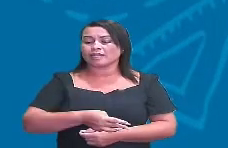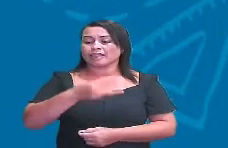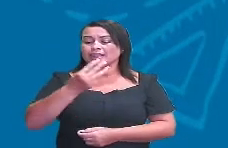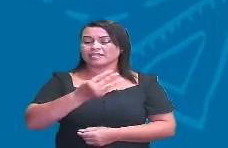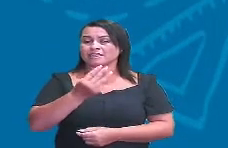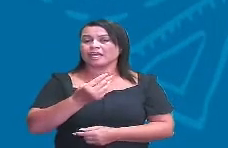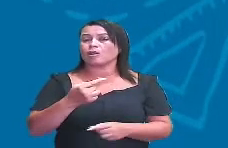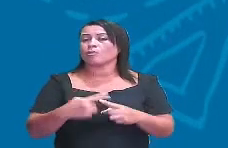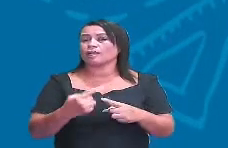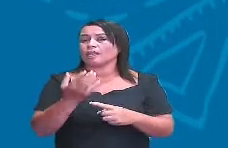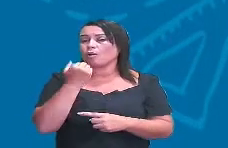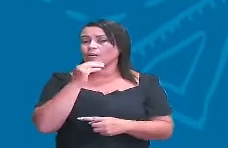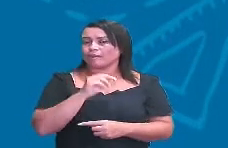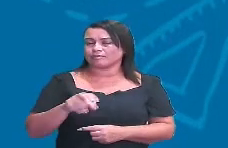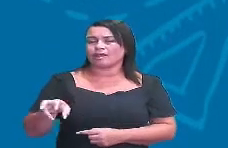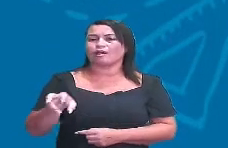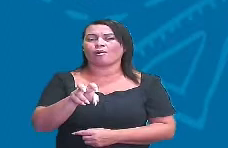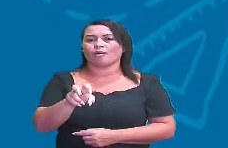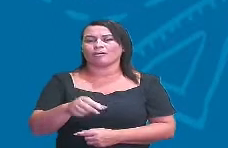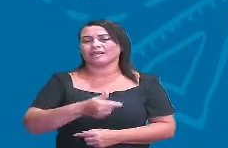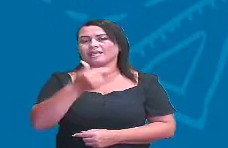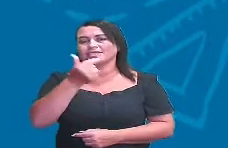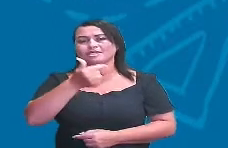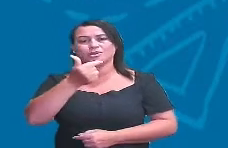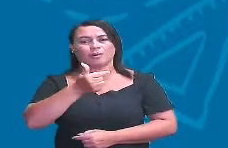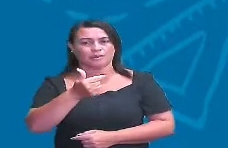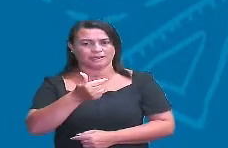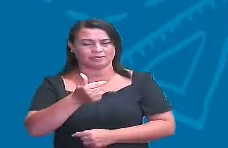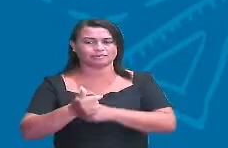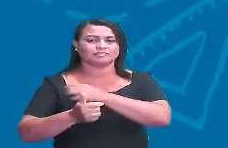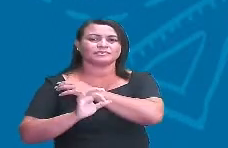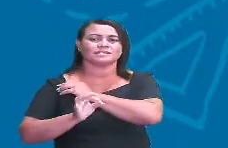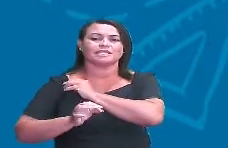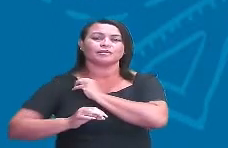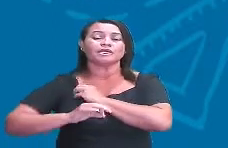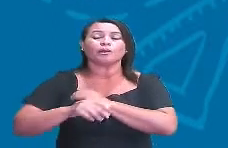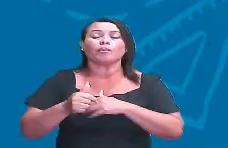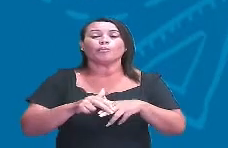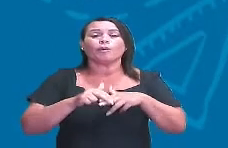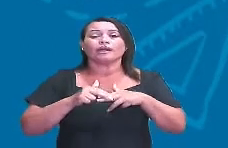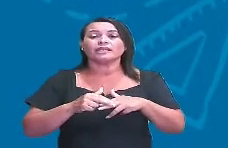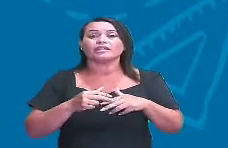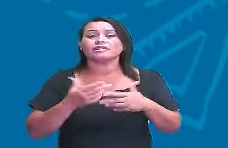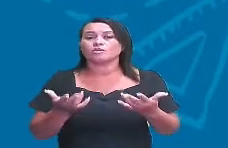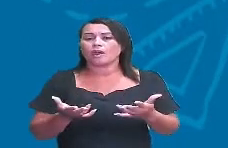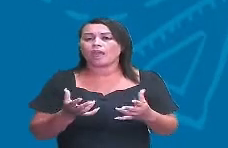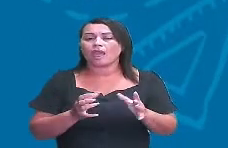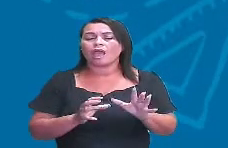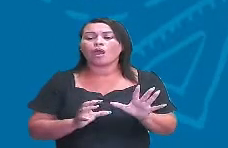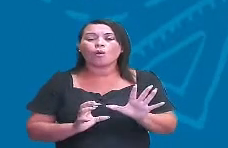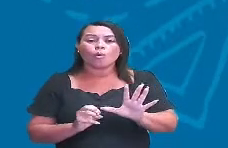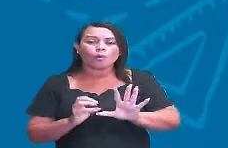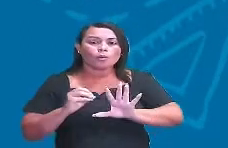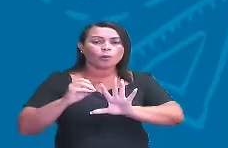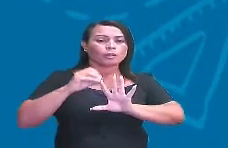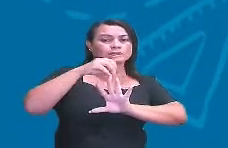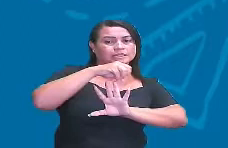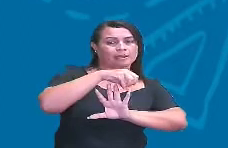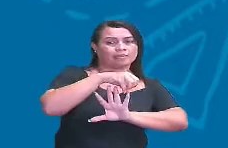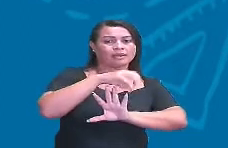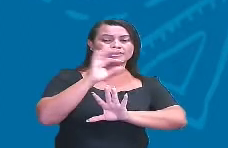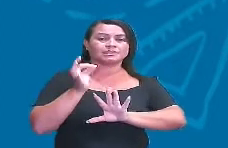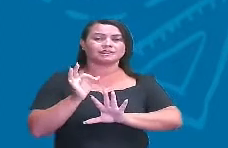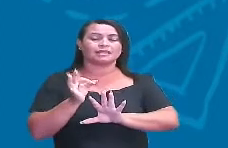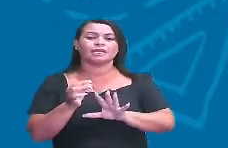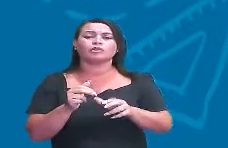porque está se alimentando da consumidora secundária, que seria a serpente, tá certo? Portanto, esse aí é o esquema da nossa cadeia